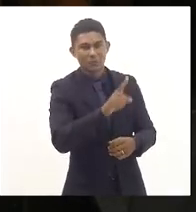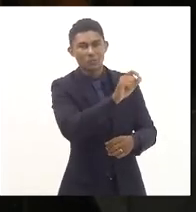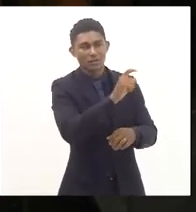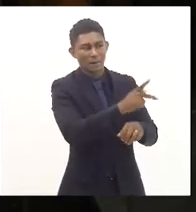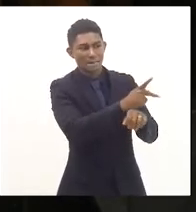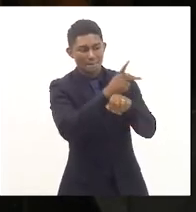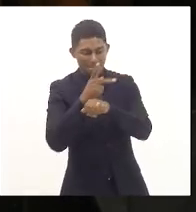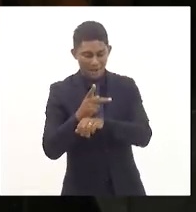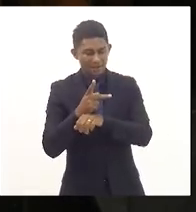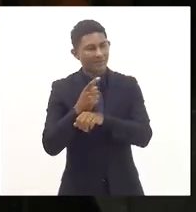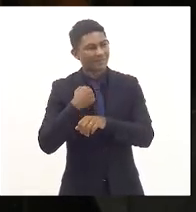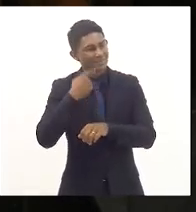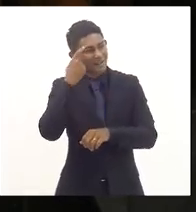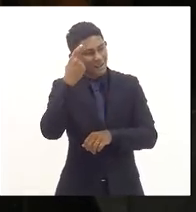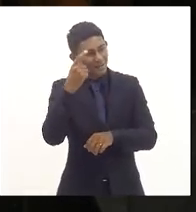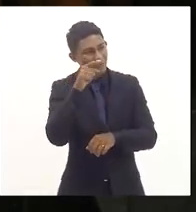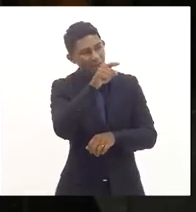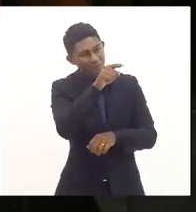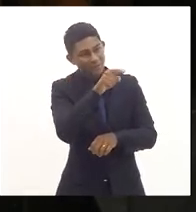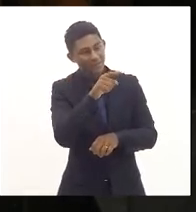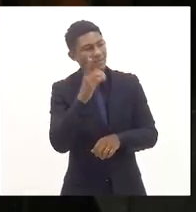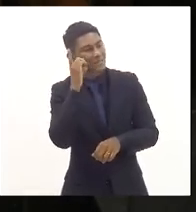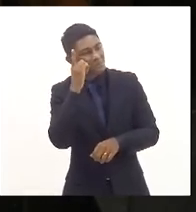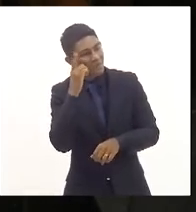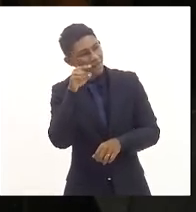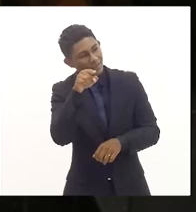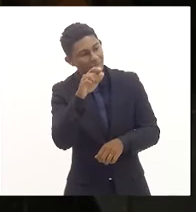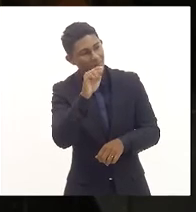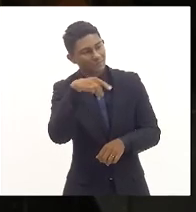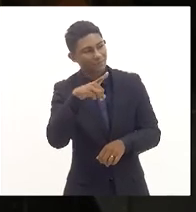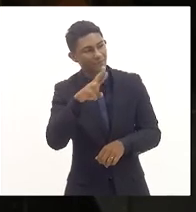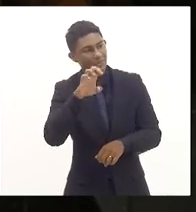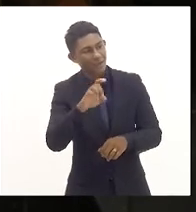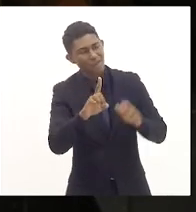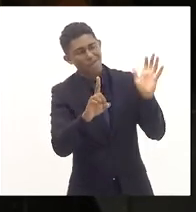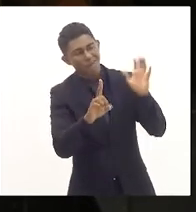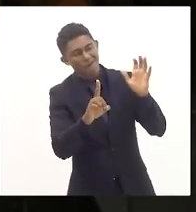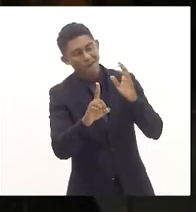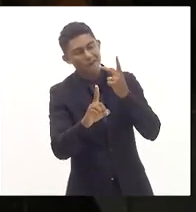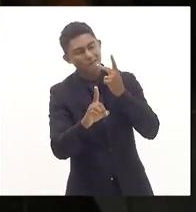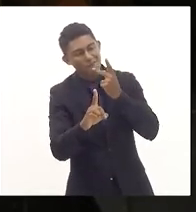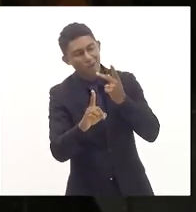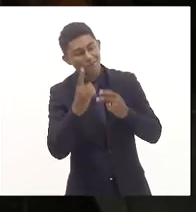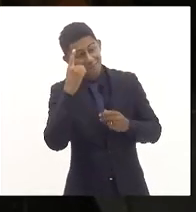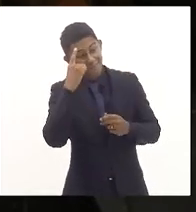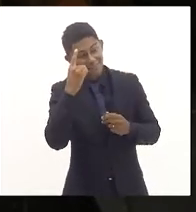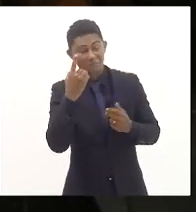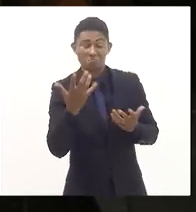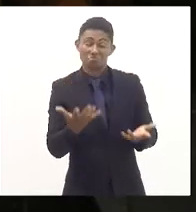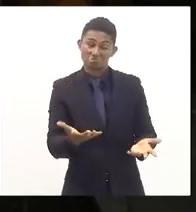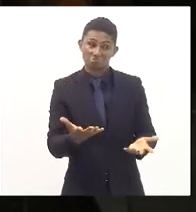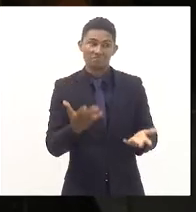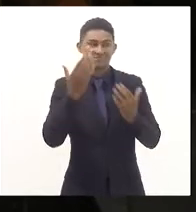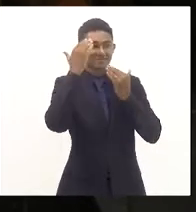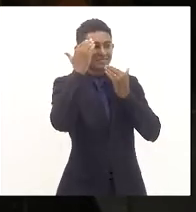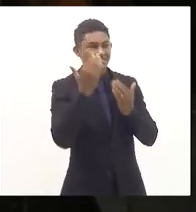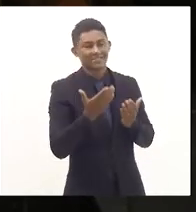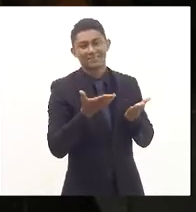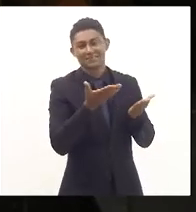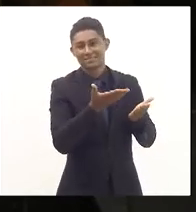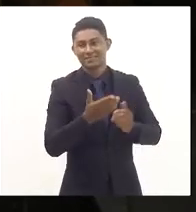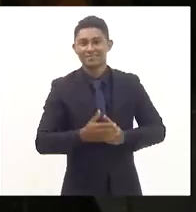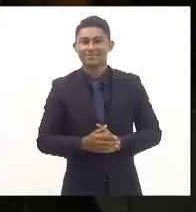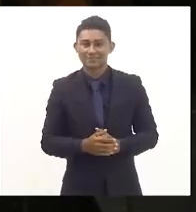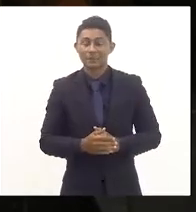Semeador sua Como disse levou a deputado André Ceciliano essa ideia não sei se foi boa mas eu agradeço muito ao